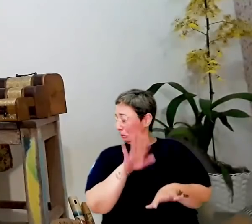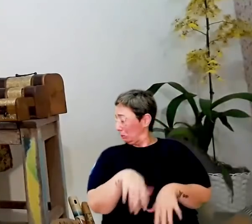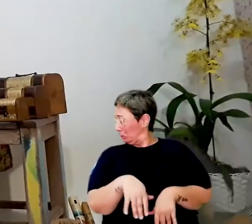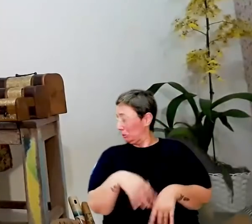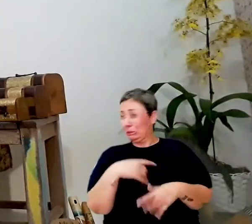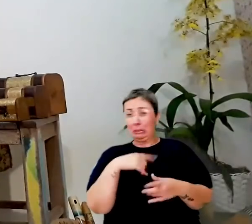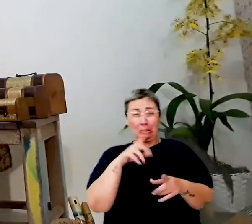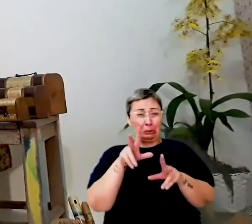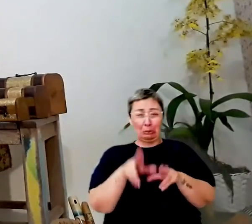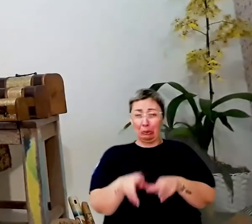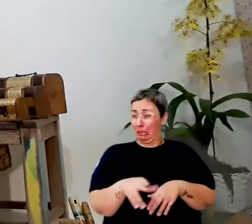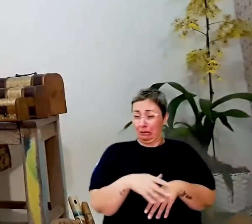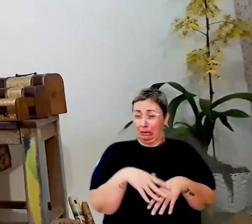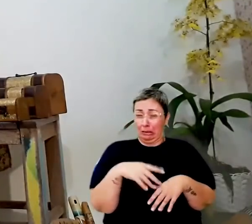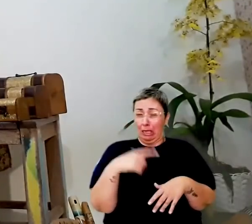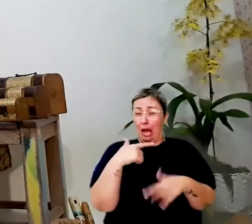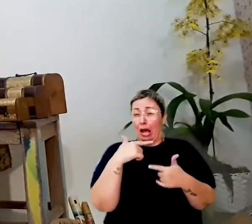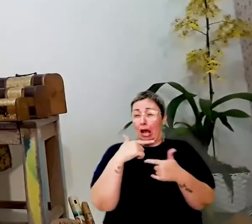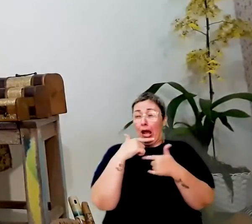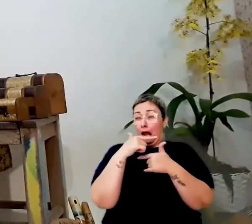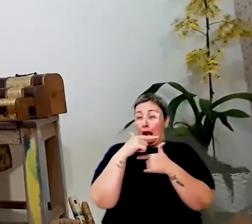fedorento como ela.